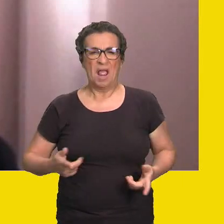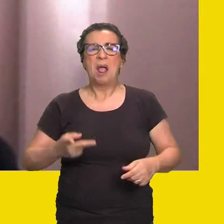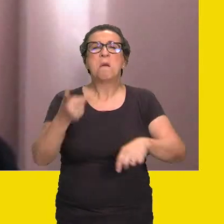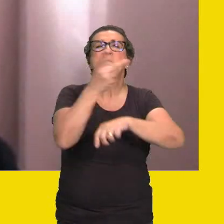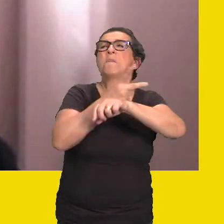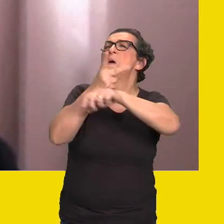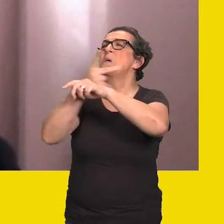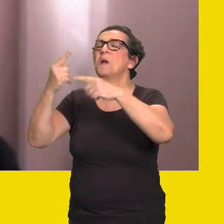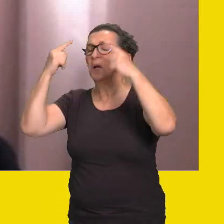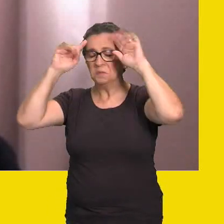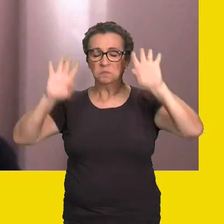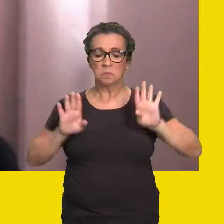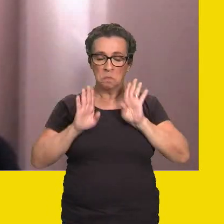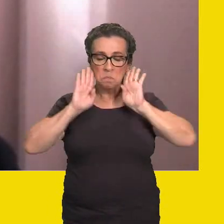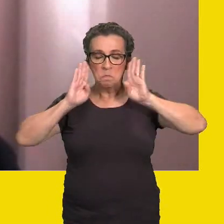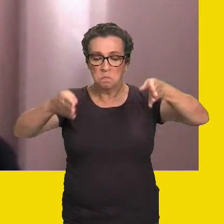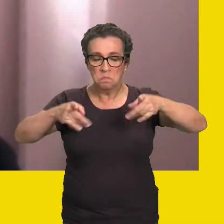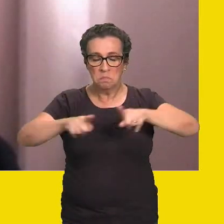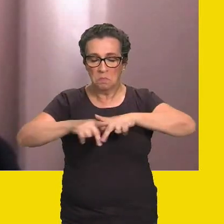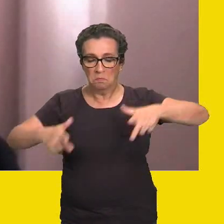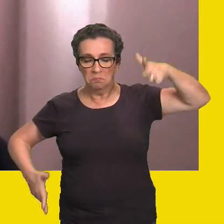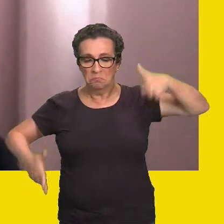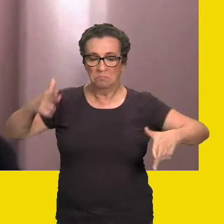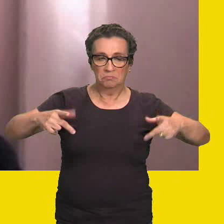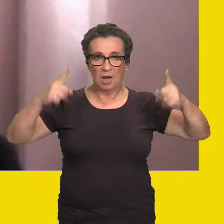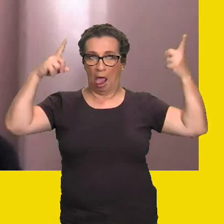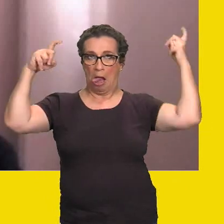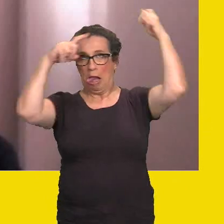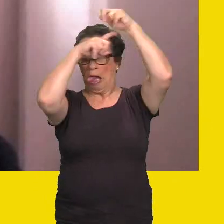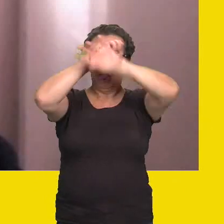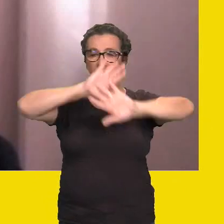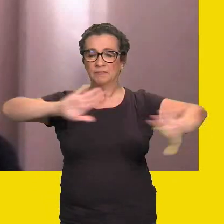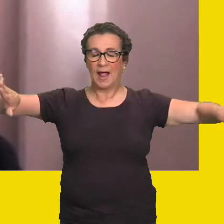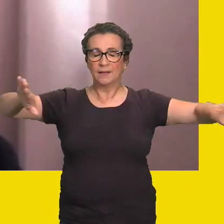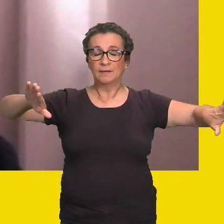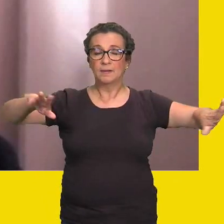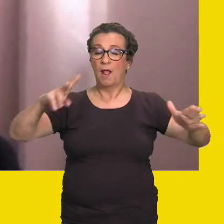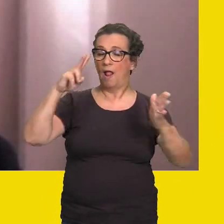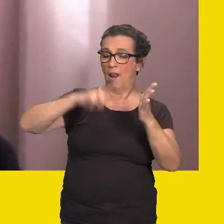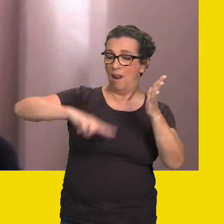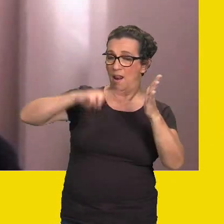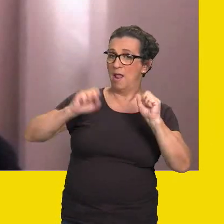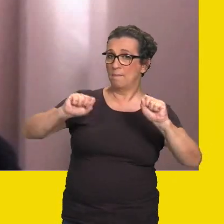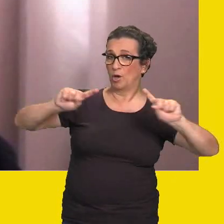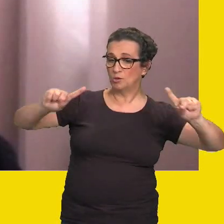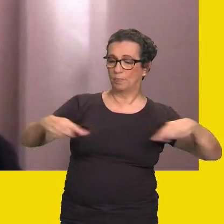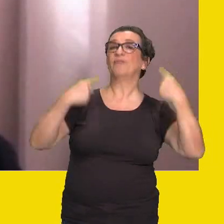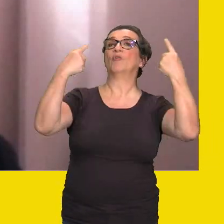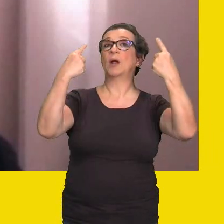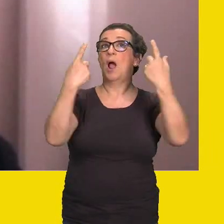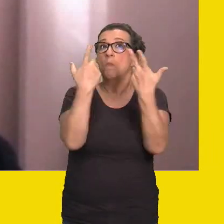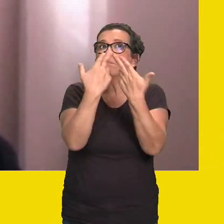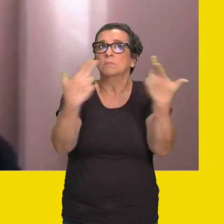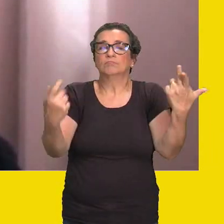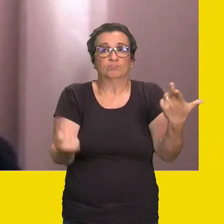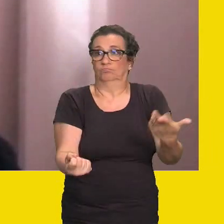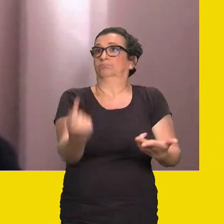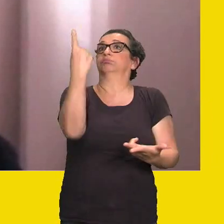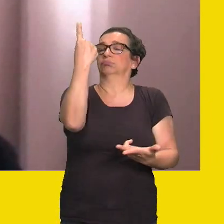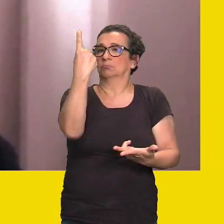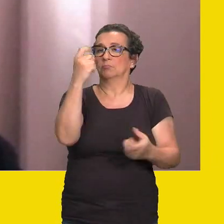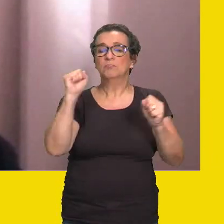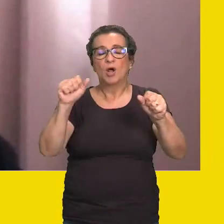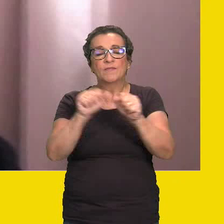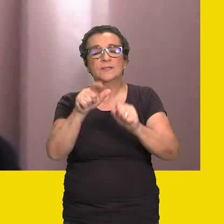procurar enriquecê-la com cabriolas da imaginação. Ler pode provocar o inesperado, pode fazer com que o